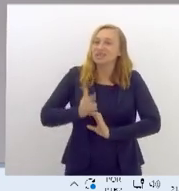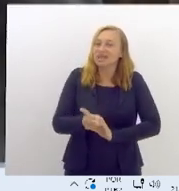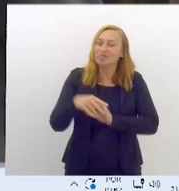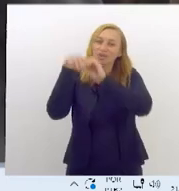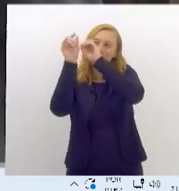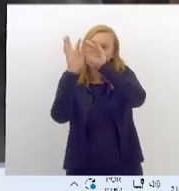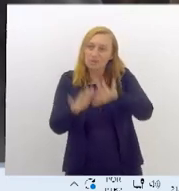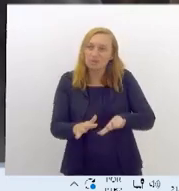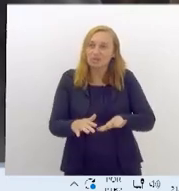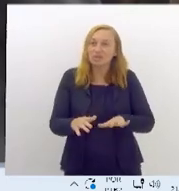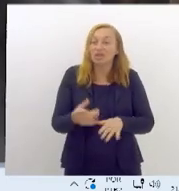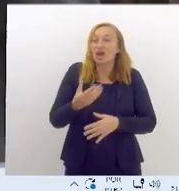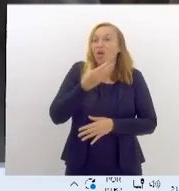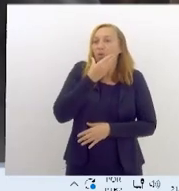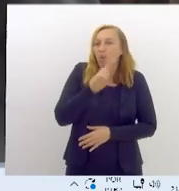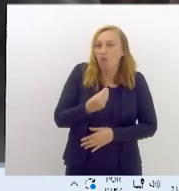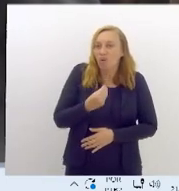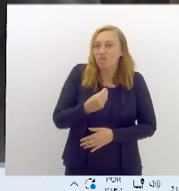contigo